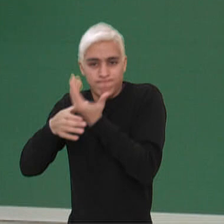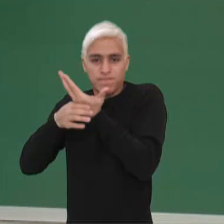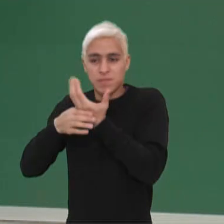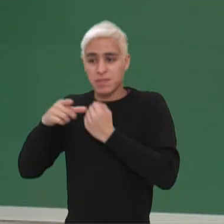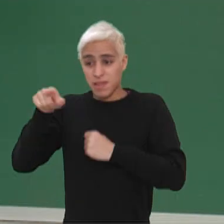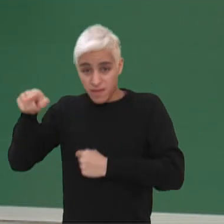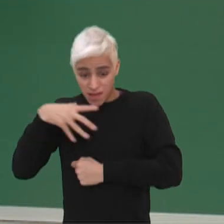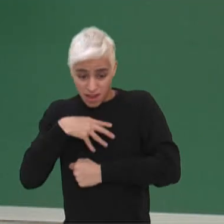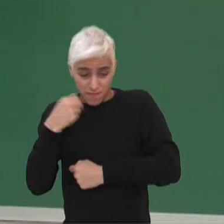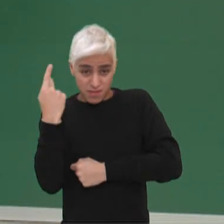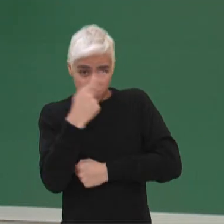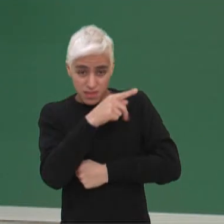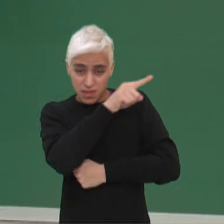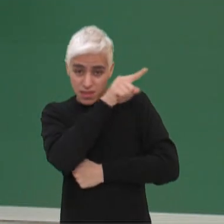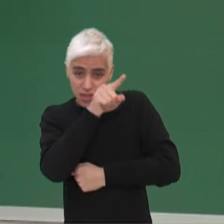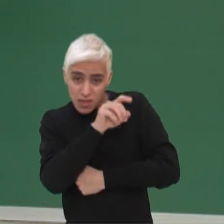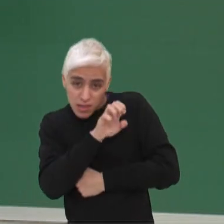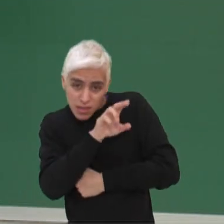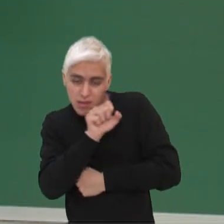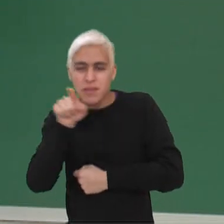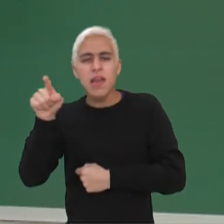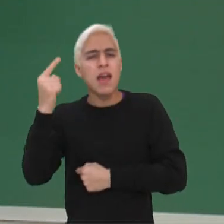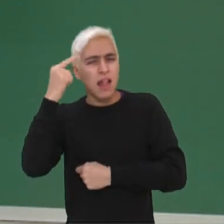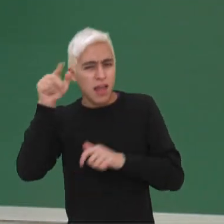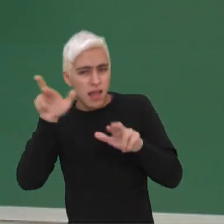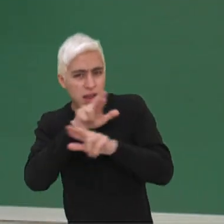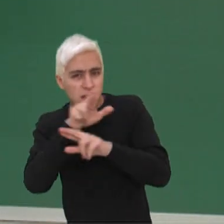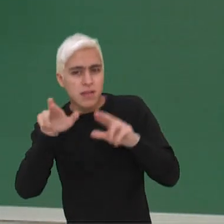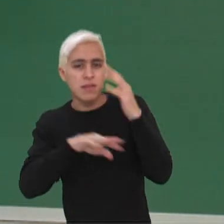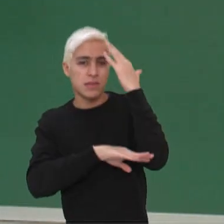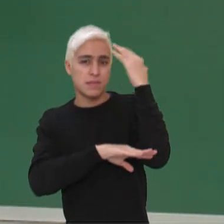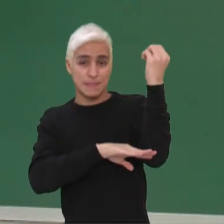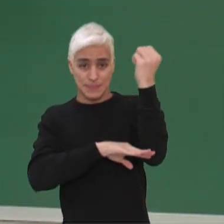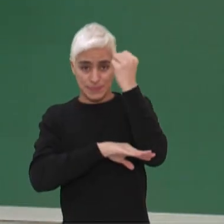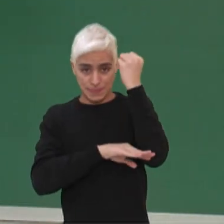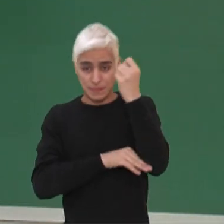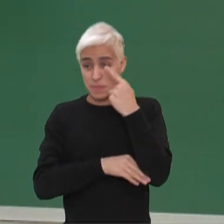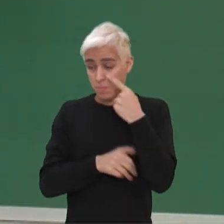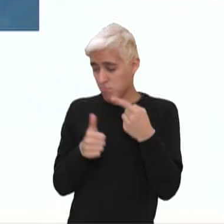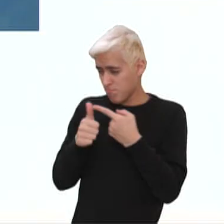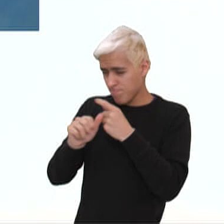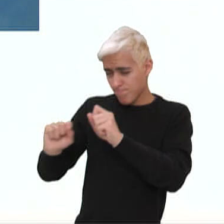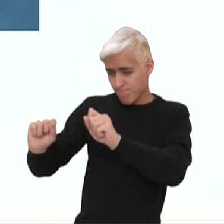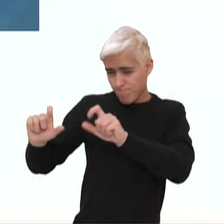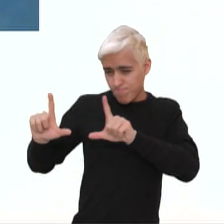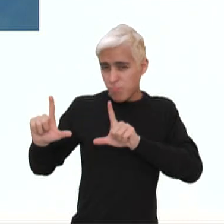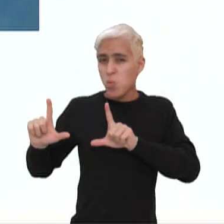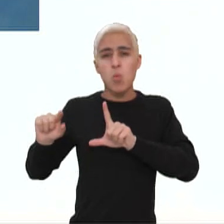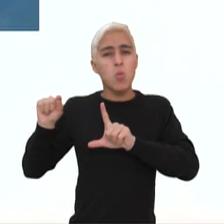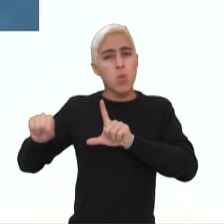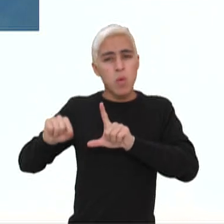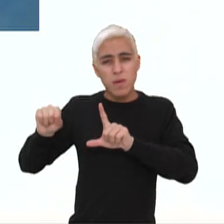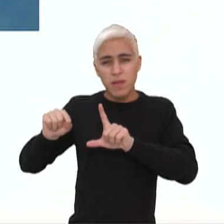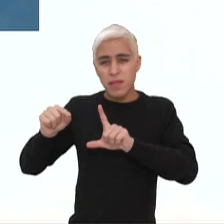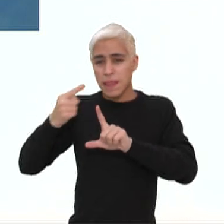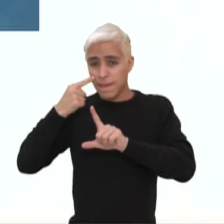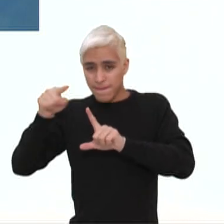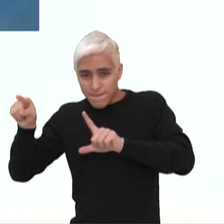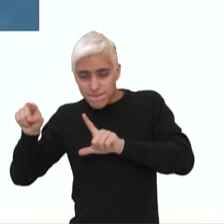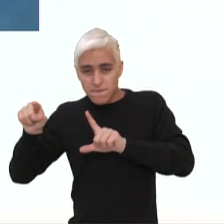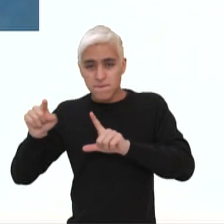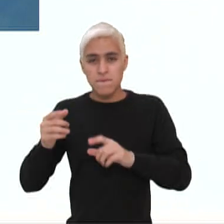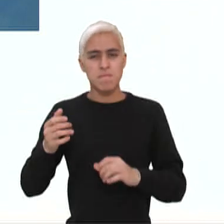Zeus, divindade relacionada à sabedoria. Nessa primeira ilustração aqui no canto esquerdo, você tem